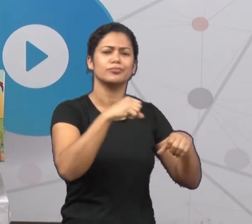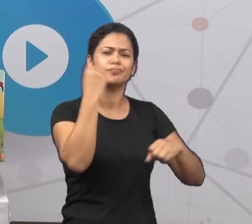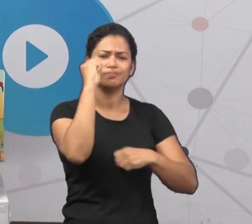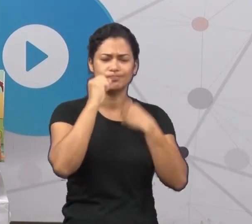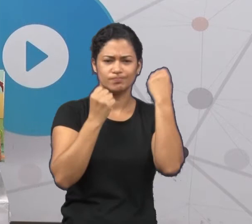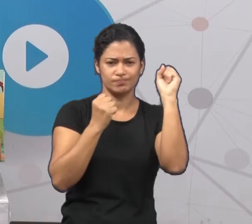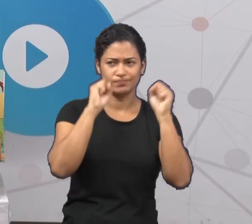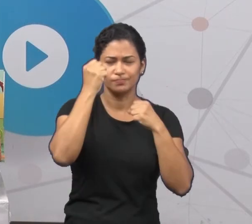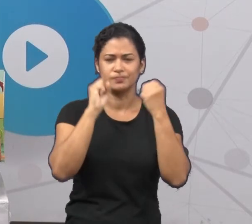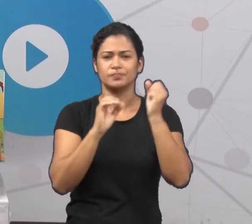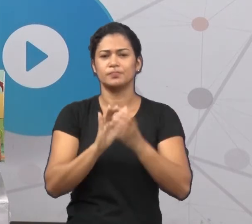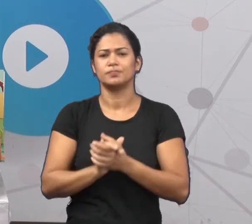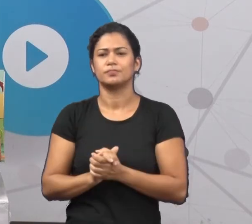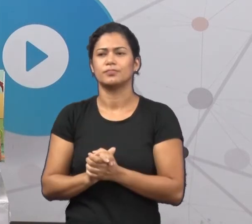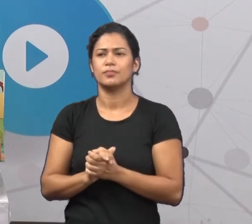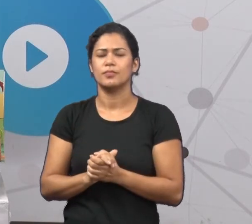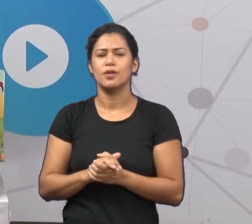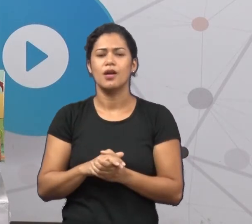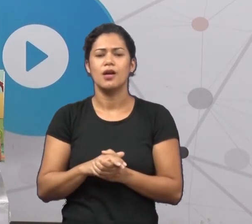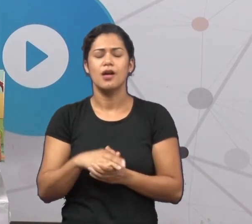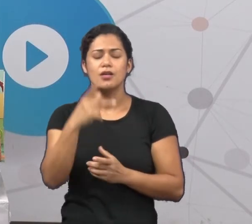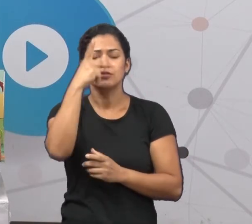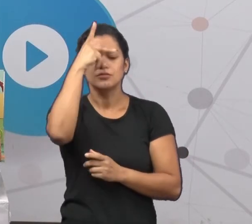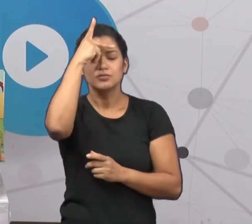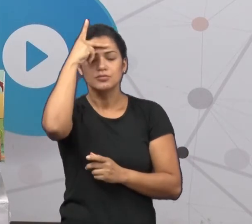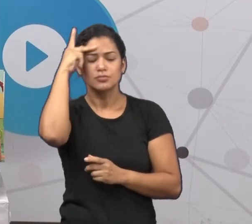indústrias na zona rural. As pessoas da zona